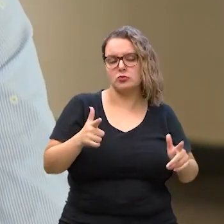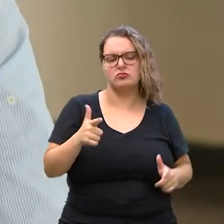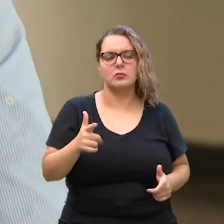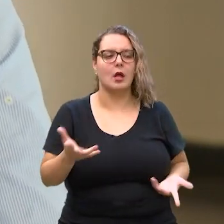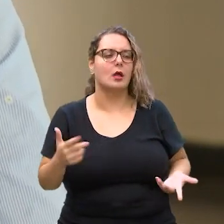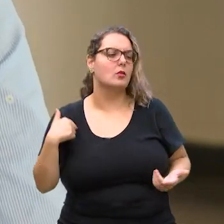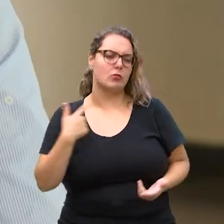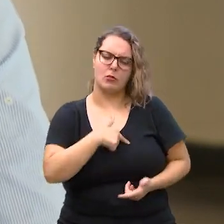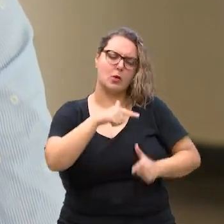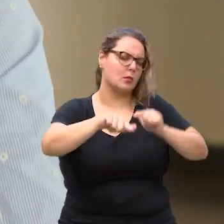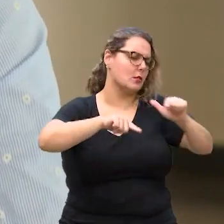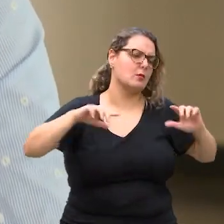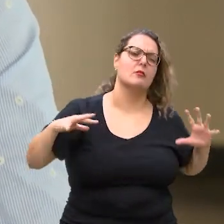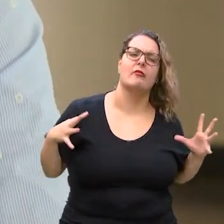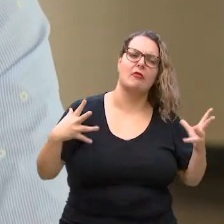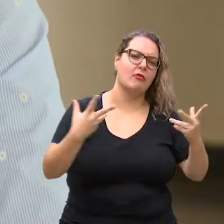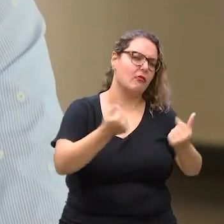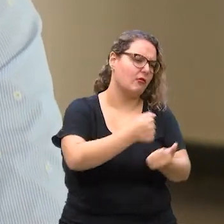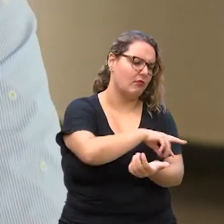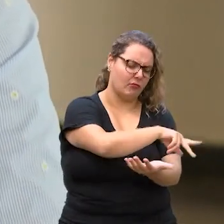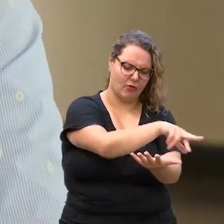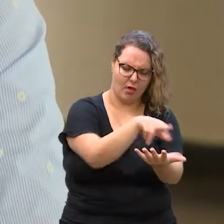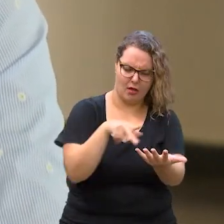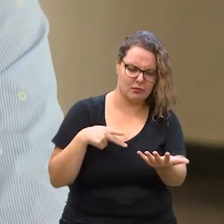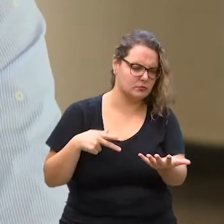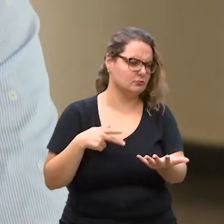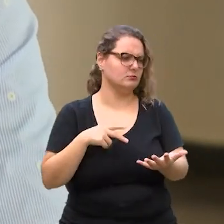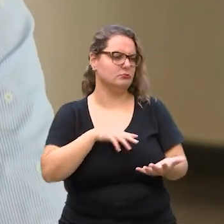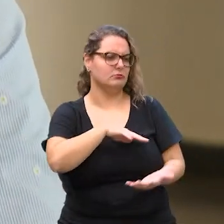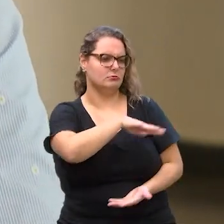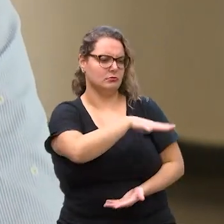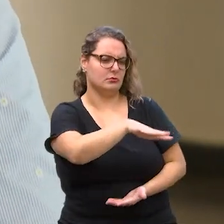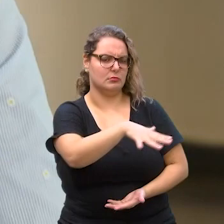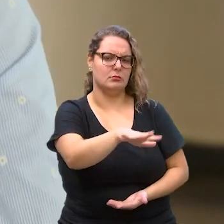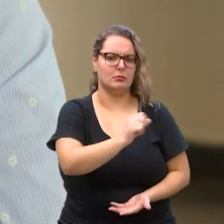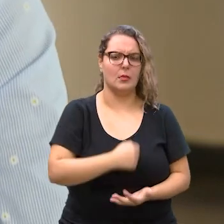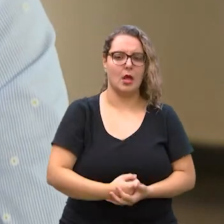qualquer abordagem. Por exemplo, a comportamental não é a minha abordagem de